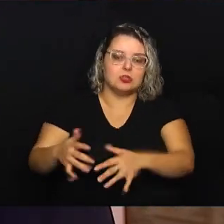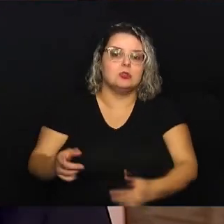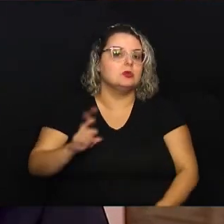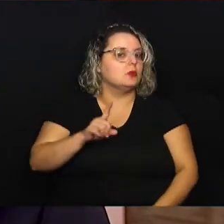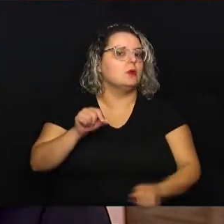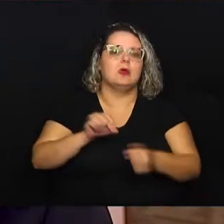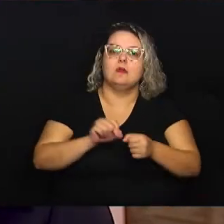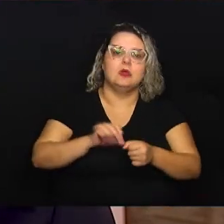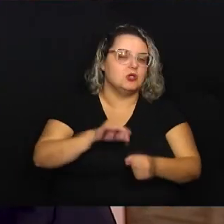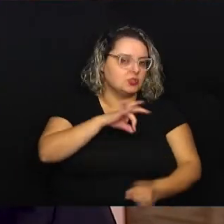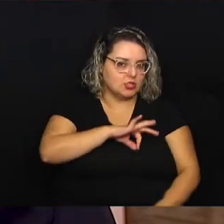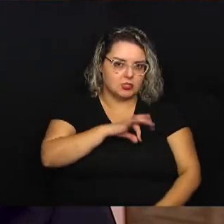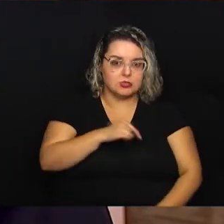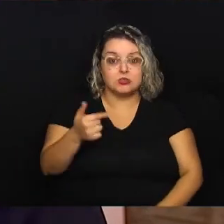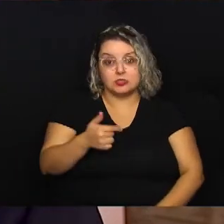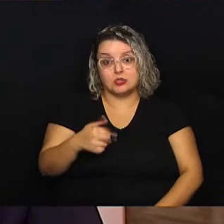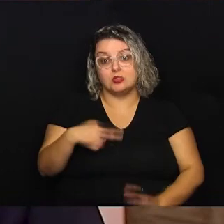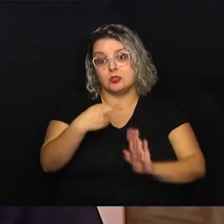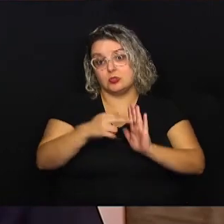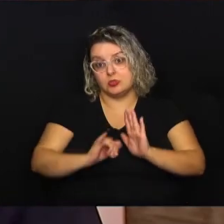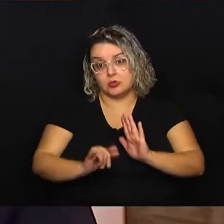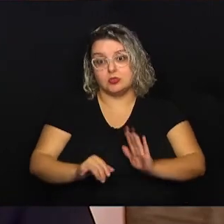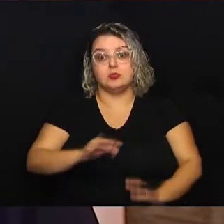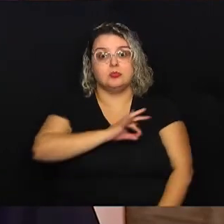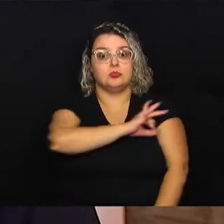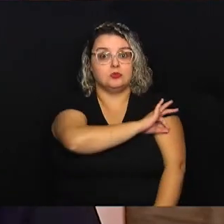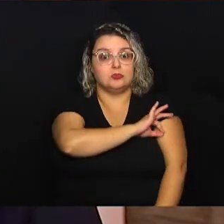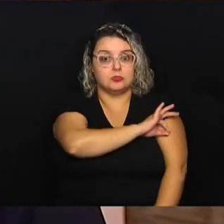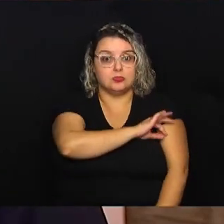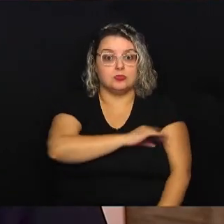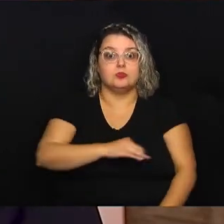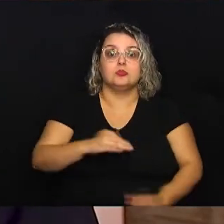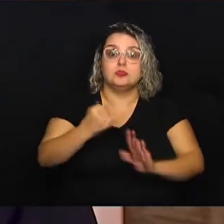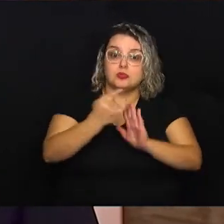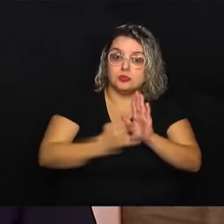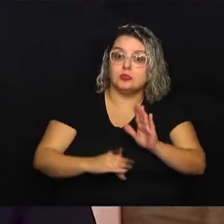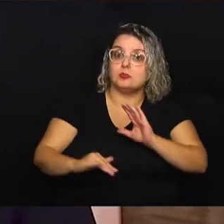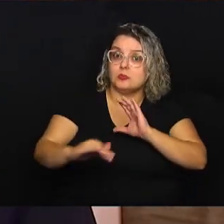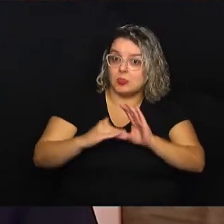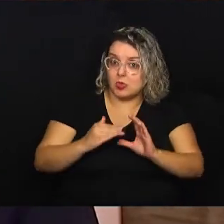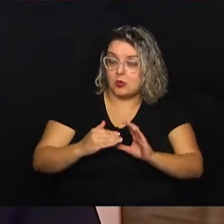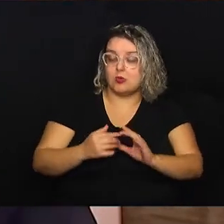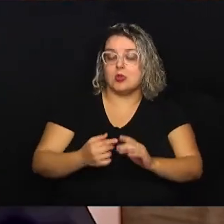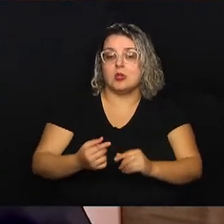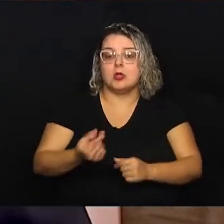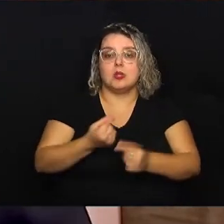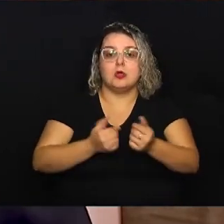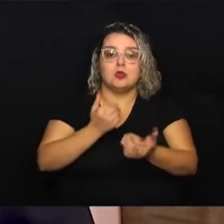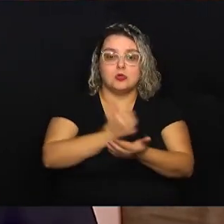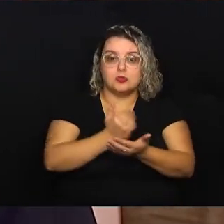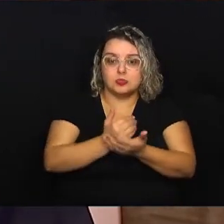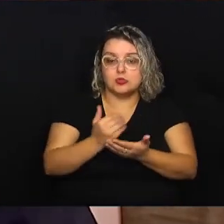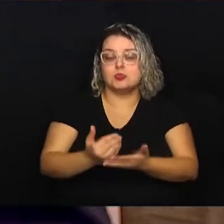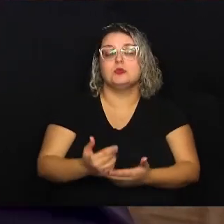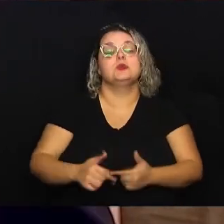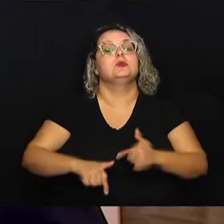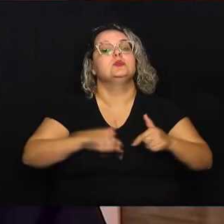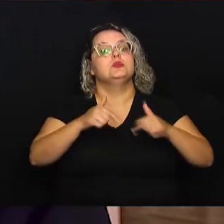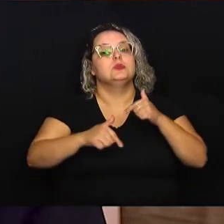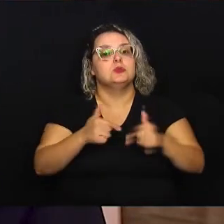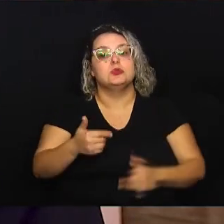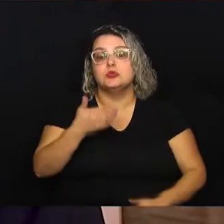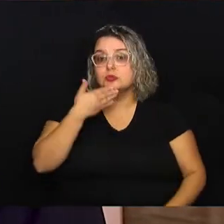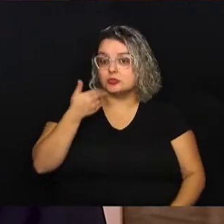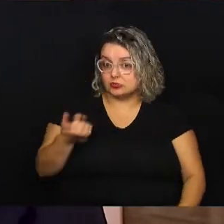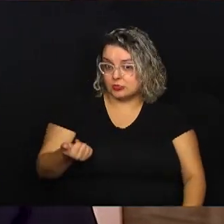salário, segundo os relatos da Prefeitura, nos documentos enviados. Eles repassam aos trabalhadores em forma de melhoria